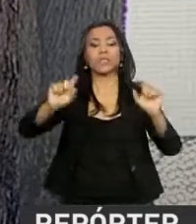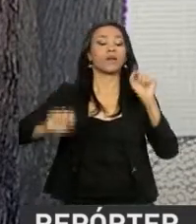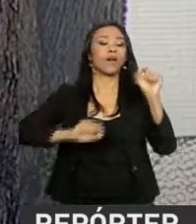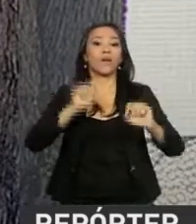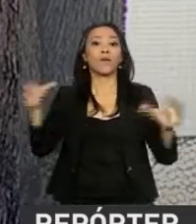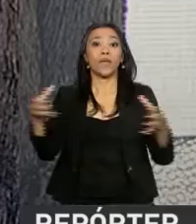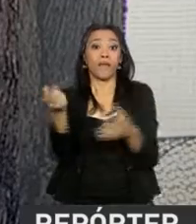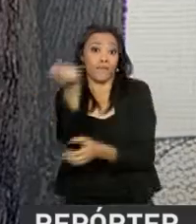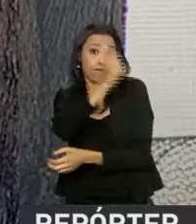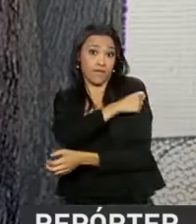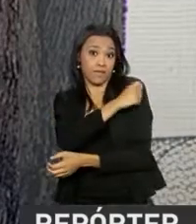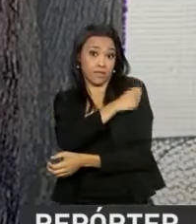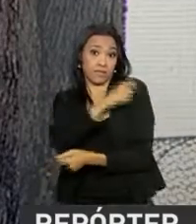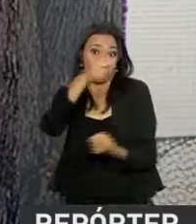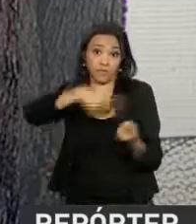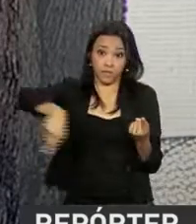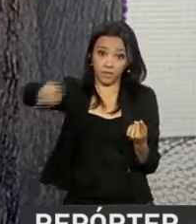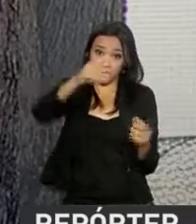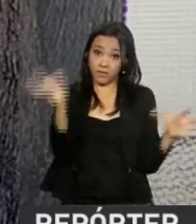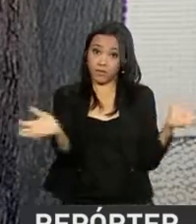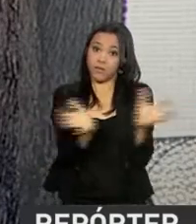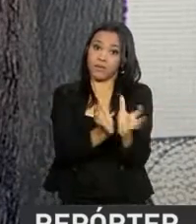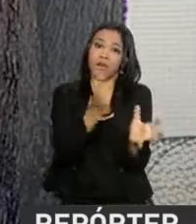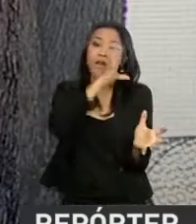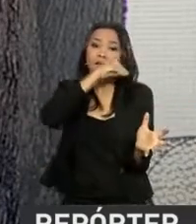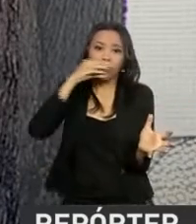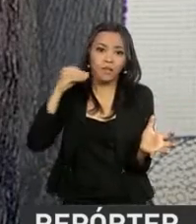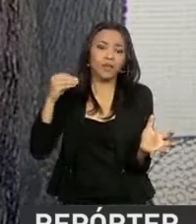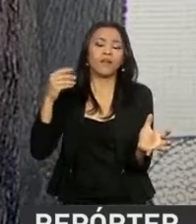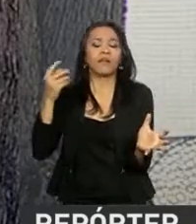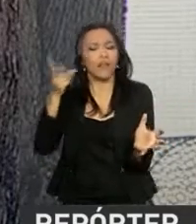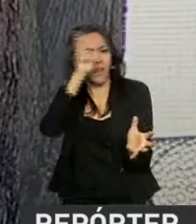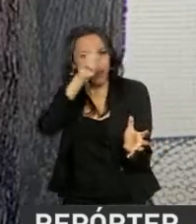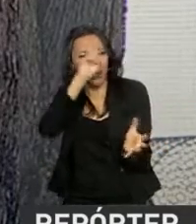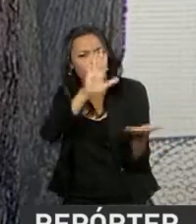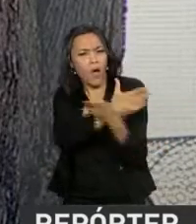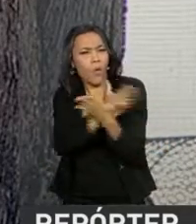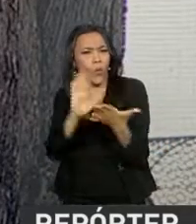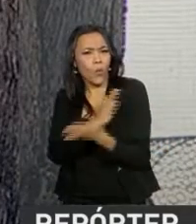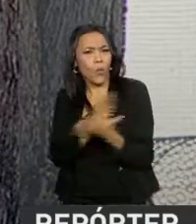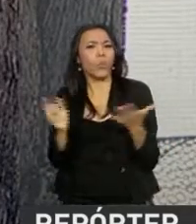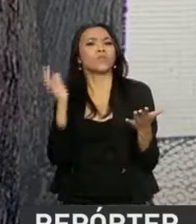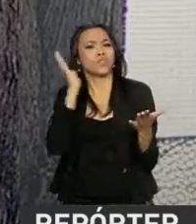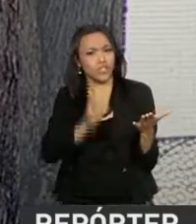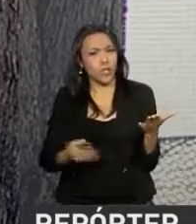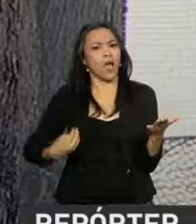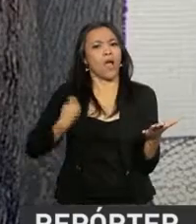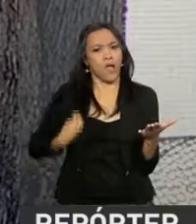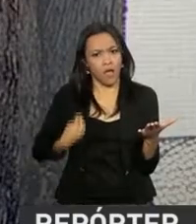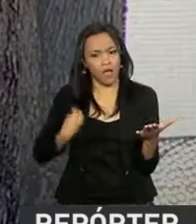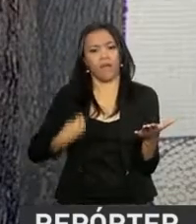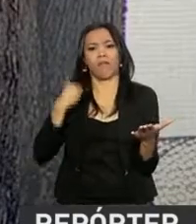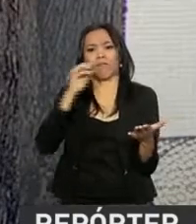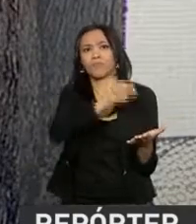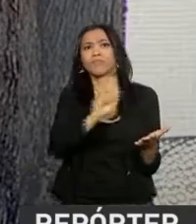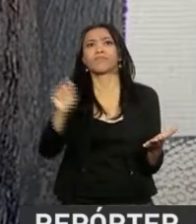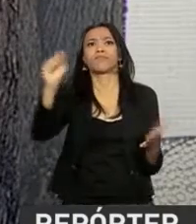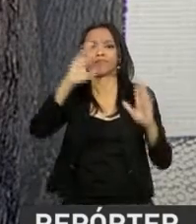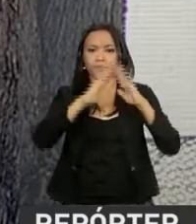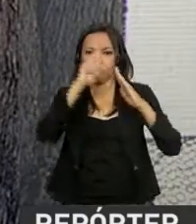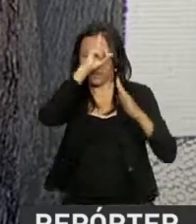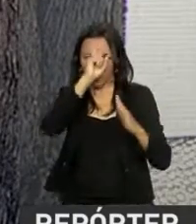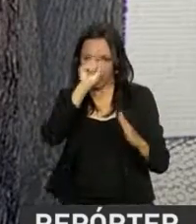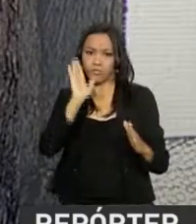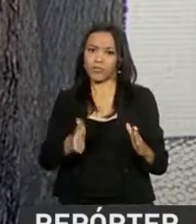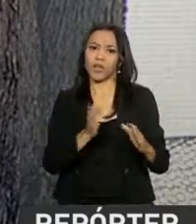vacinas específicas para os adolescentes. Lembrando que algumas vacinas para esse público já estão disponíveis no Sistema Único de